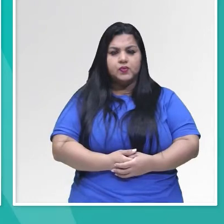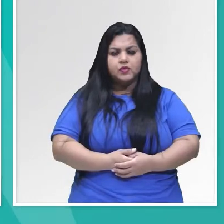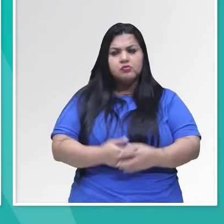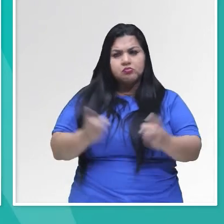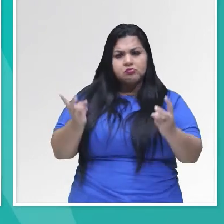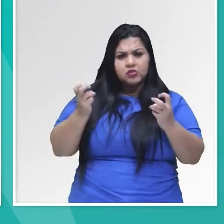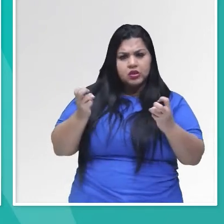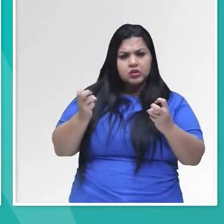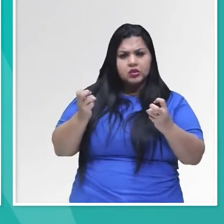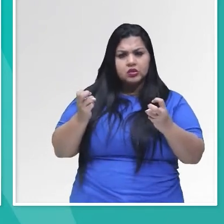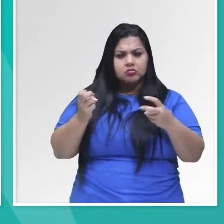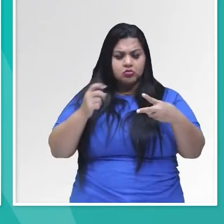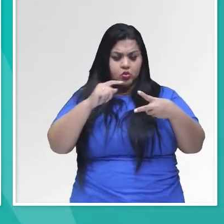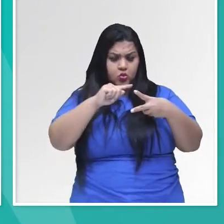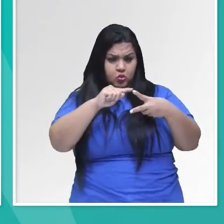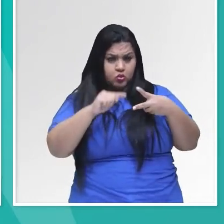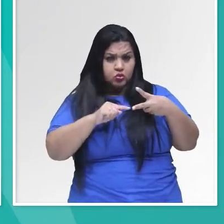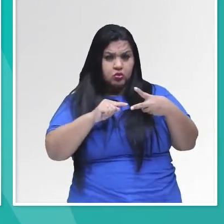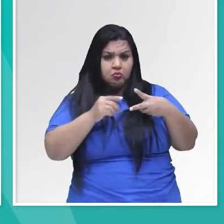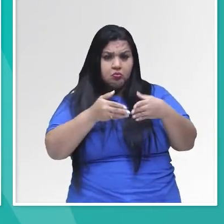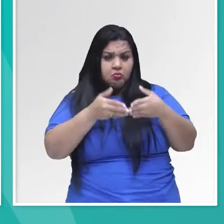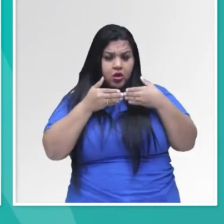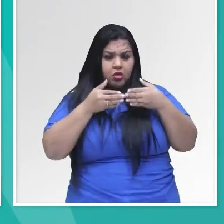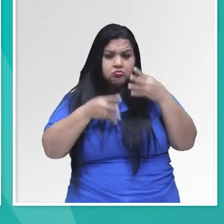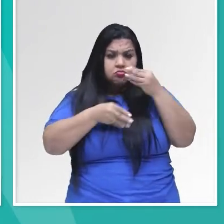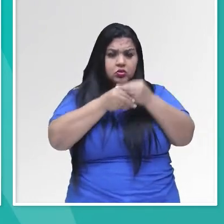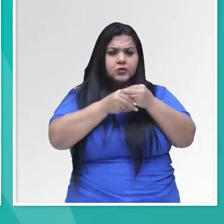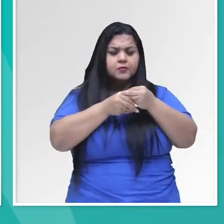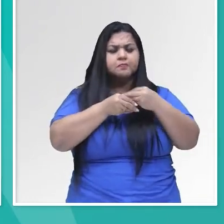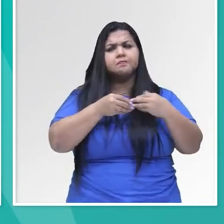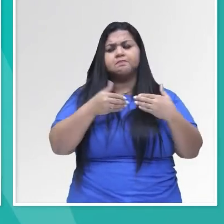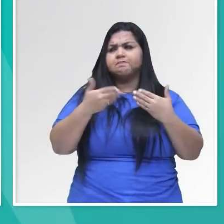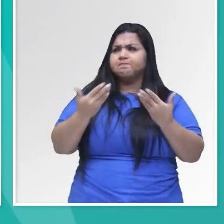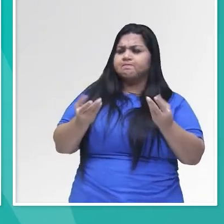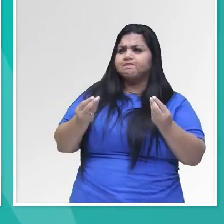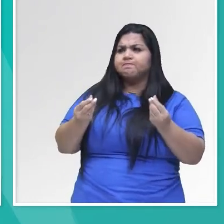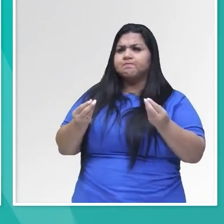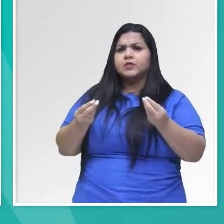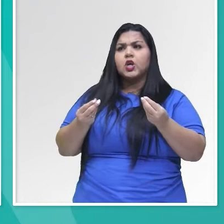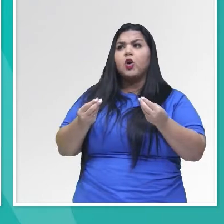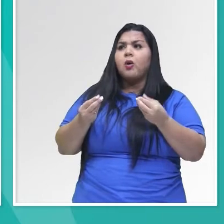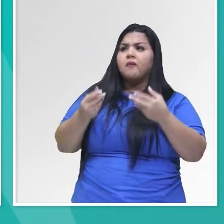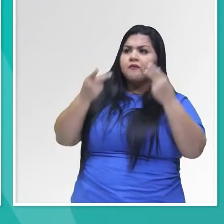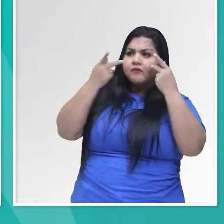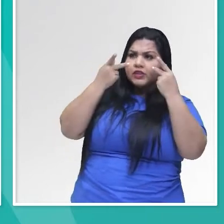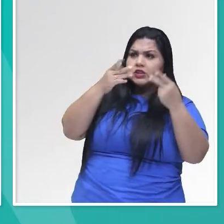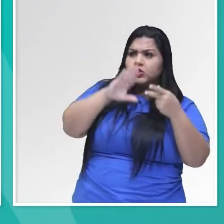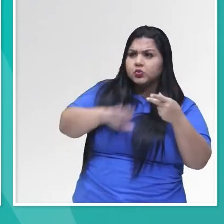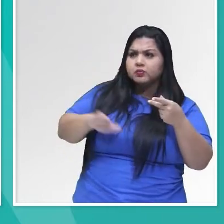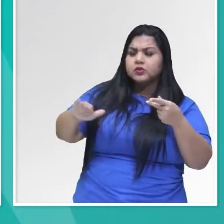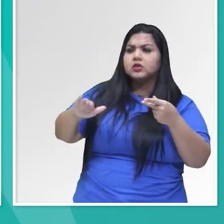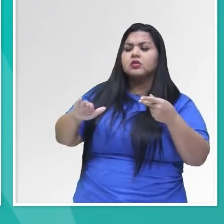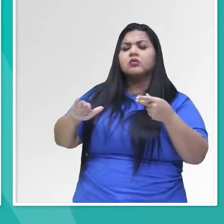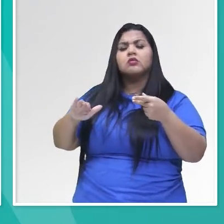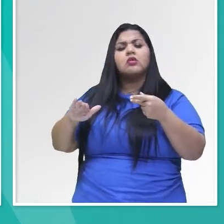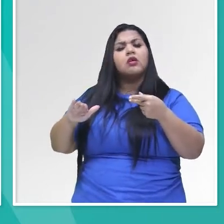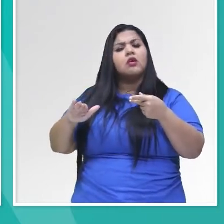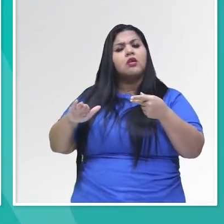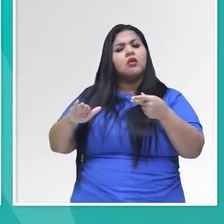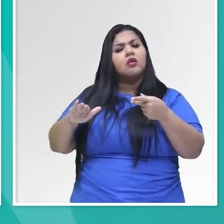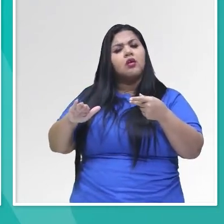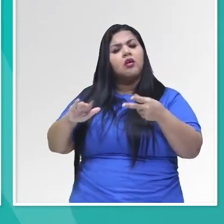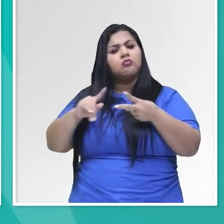Percebeu? Os dois pedem complemento. O menino visitou. O menino gostou. Percebeu? Os dois